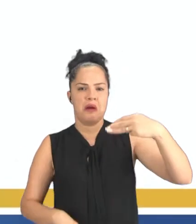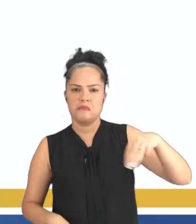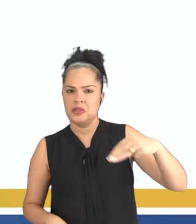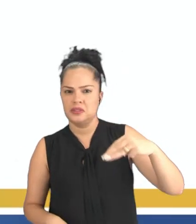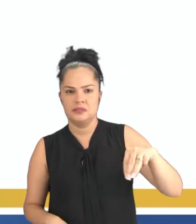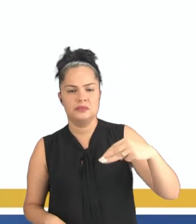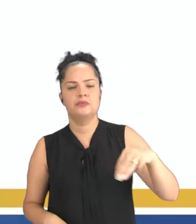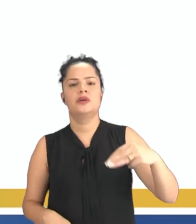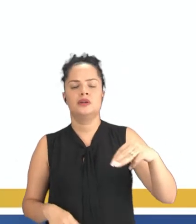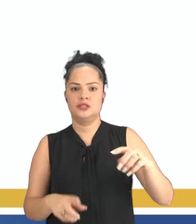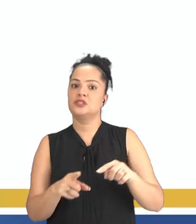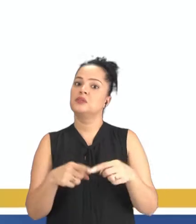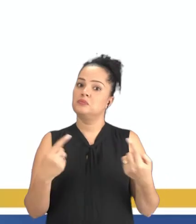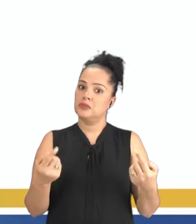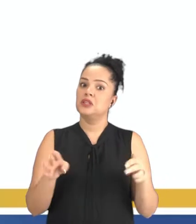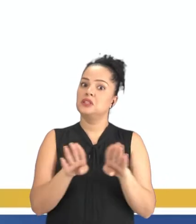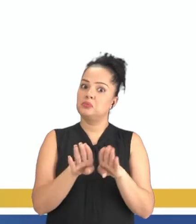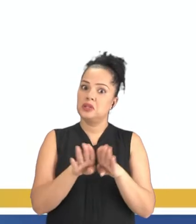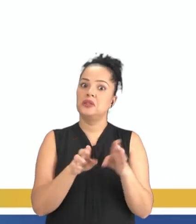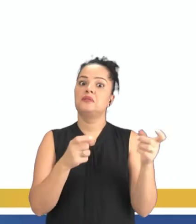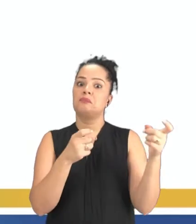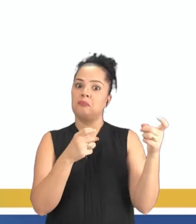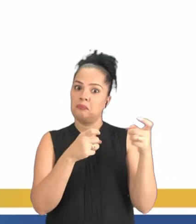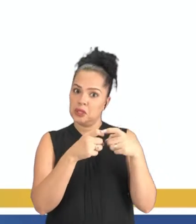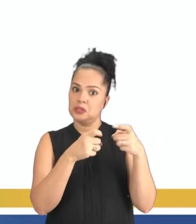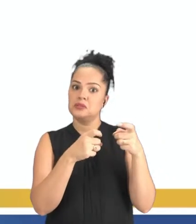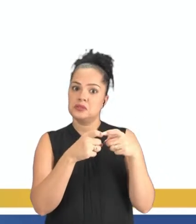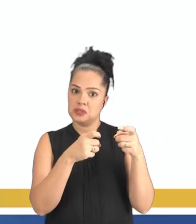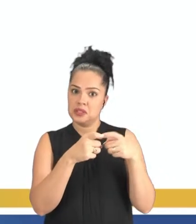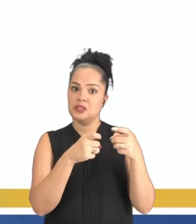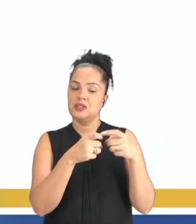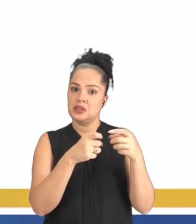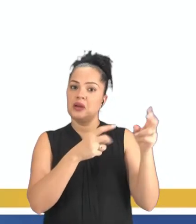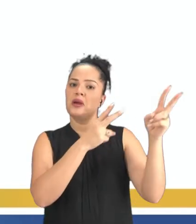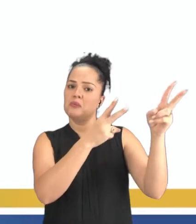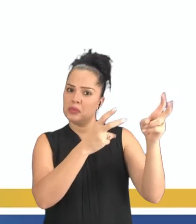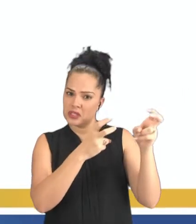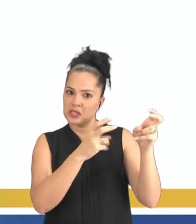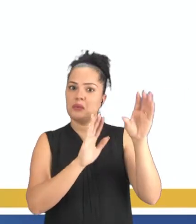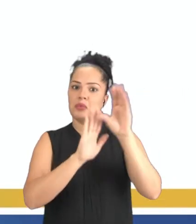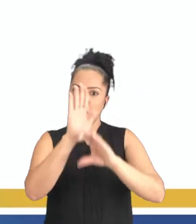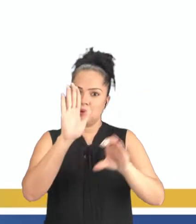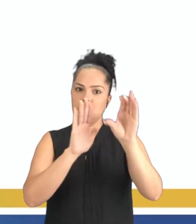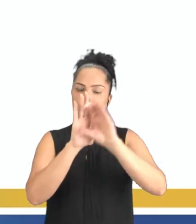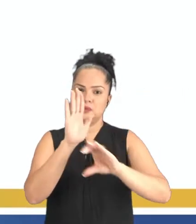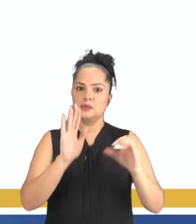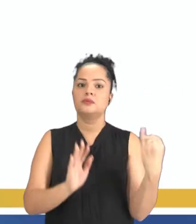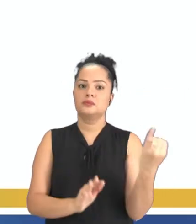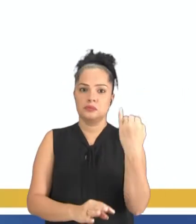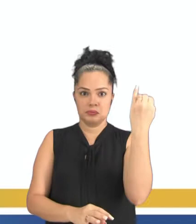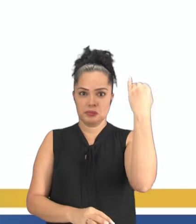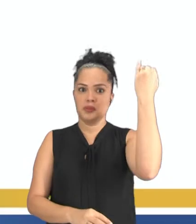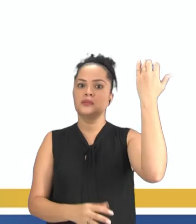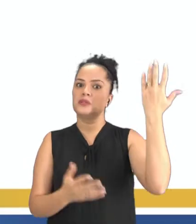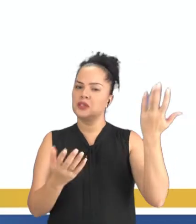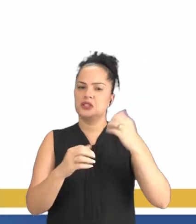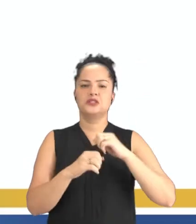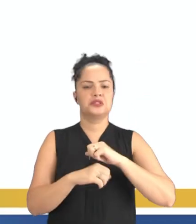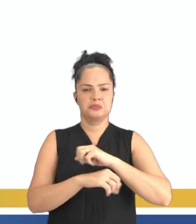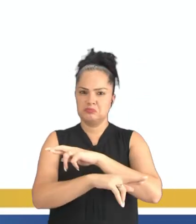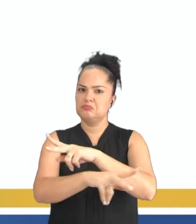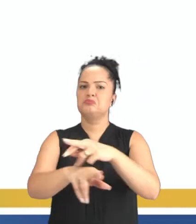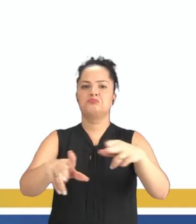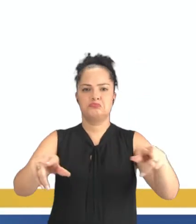matemática, mas ela se aplica até na medicina. Então você percebe aí como é um conteúdo importante e um conteúdo vasto, com